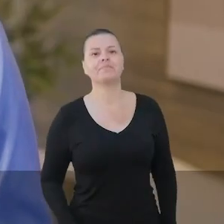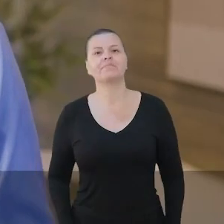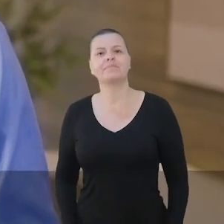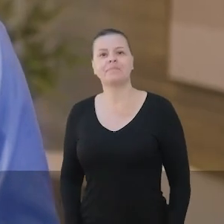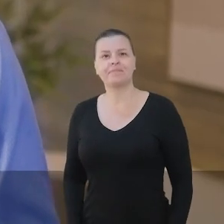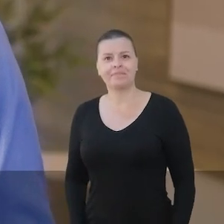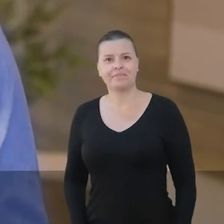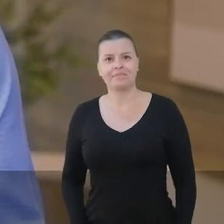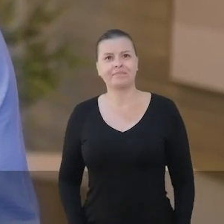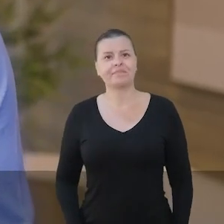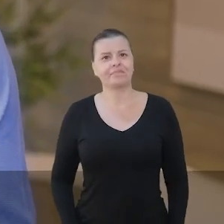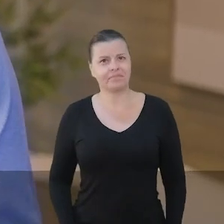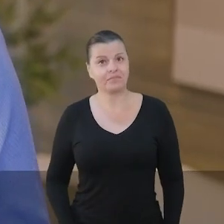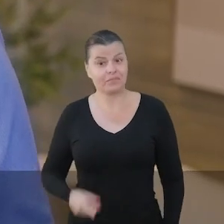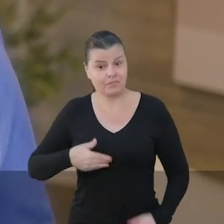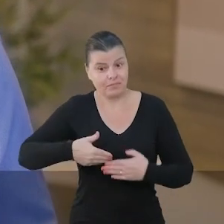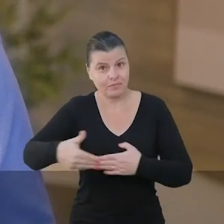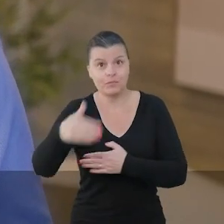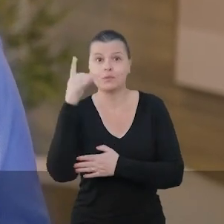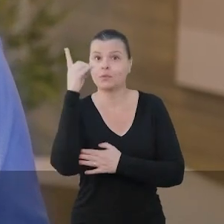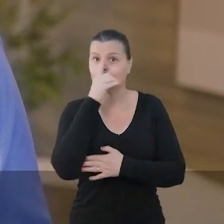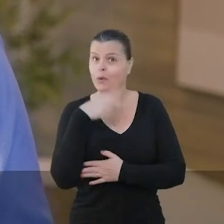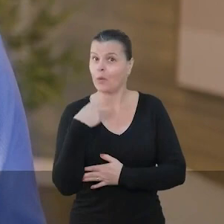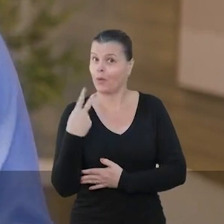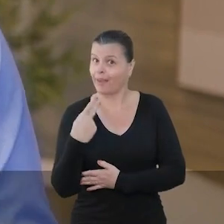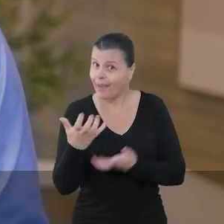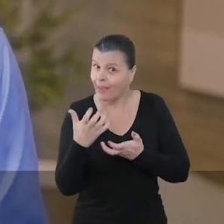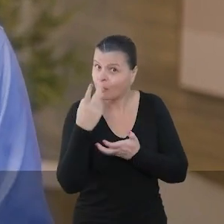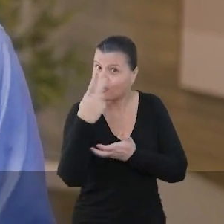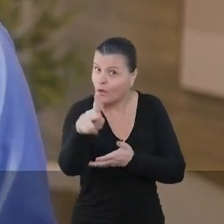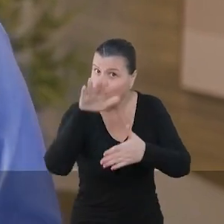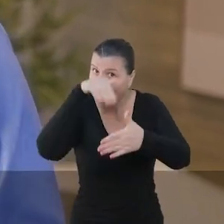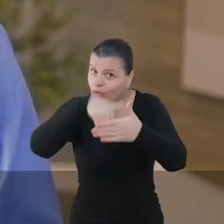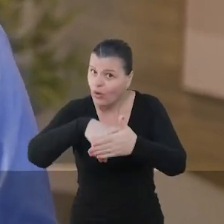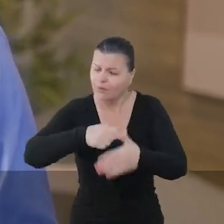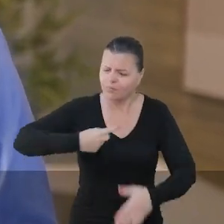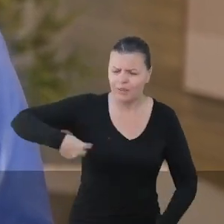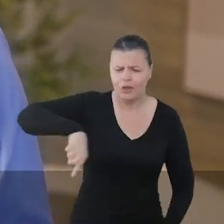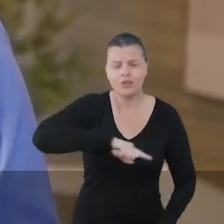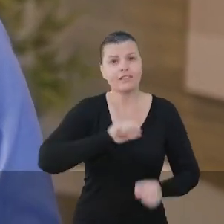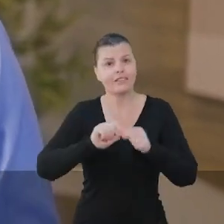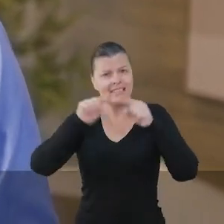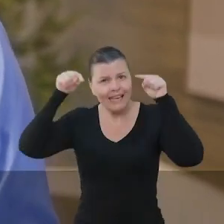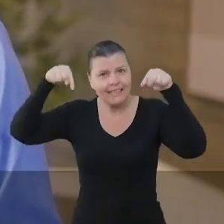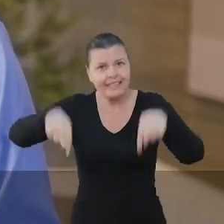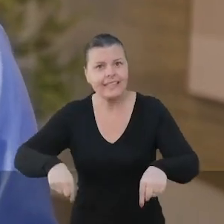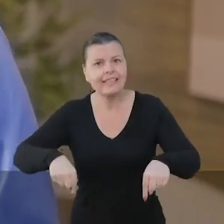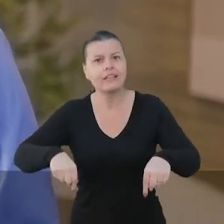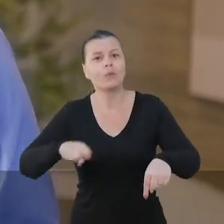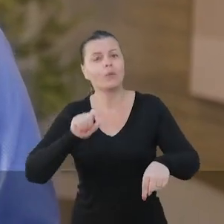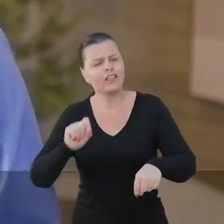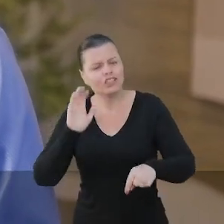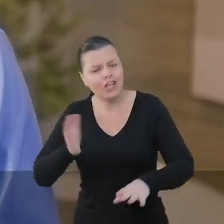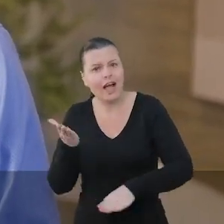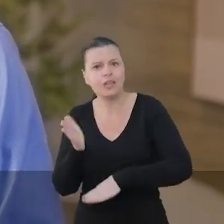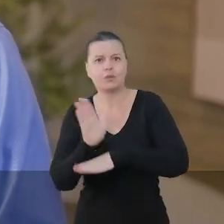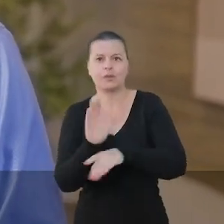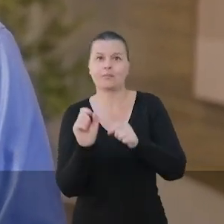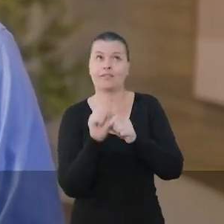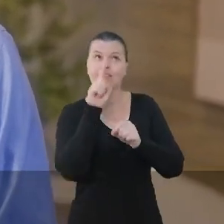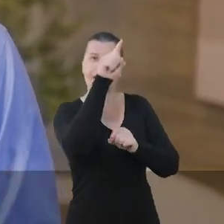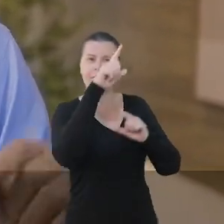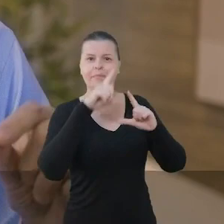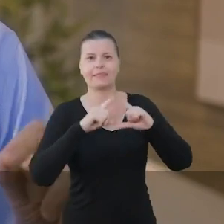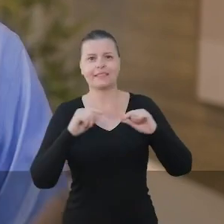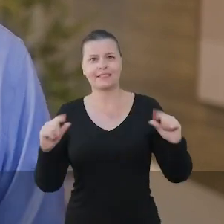Próximo domingo, conto com o teu voto para que a gente possa fazer aqui o que ajudamos a fazer lá em Brasília. Para que o povo